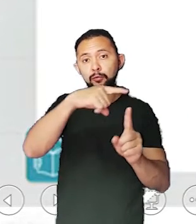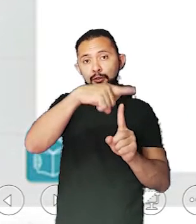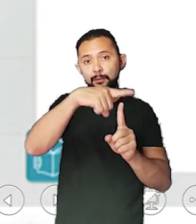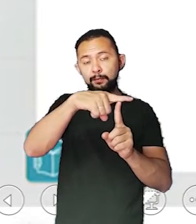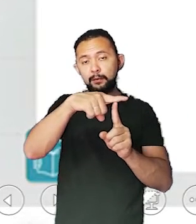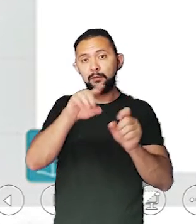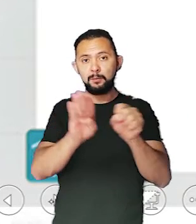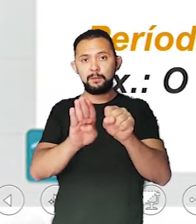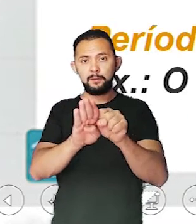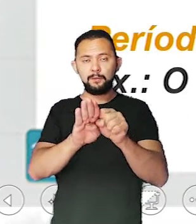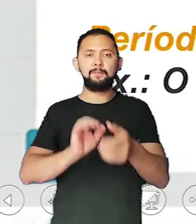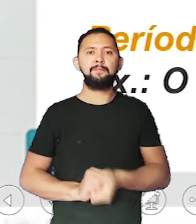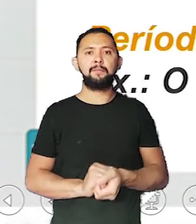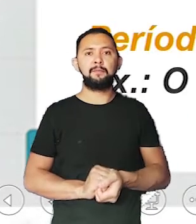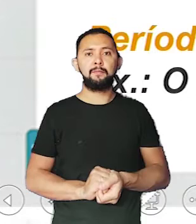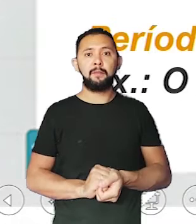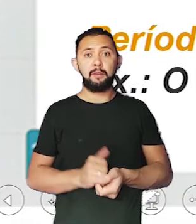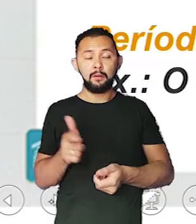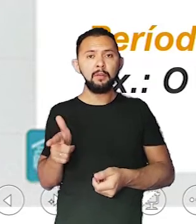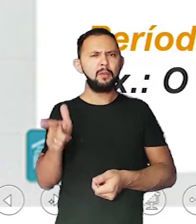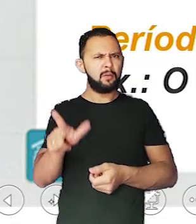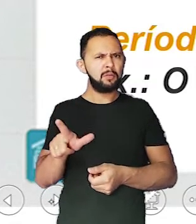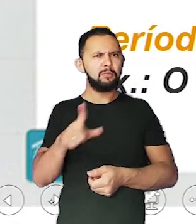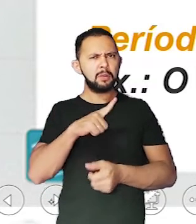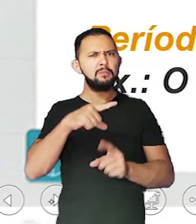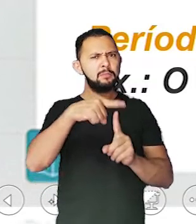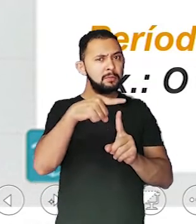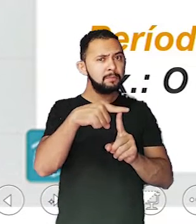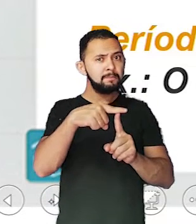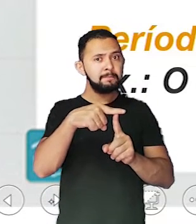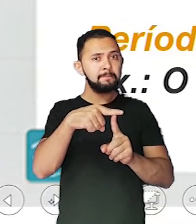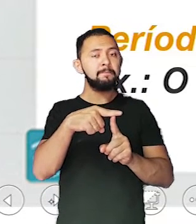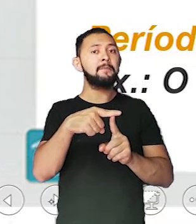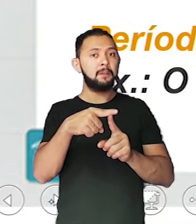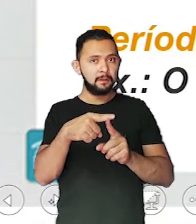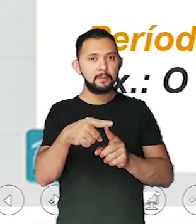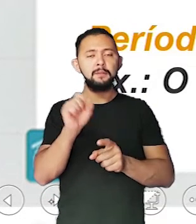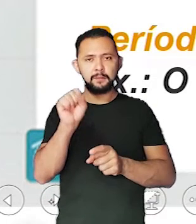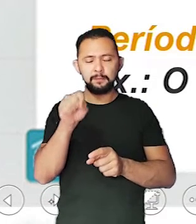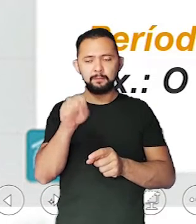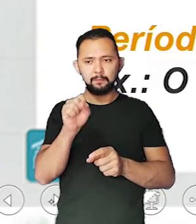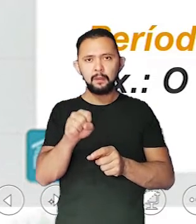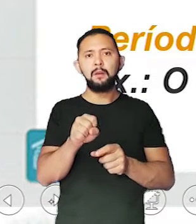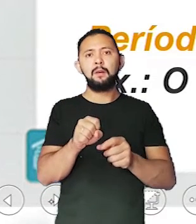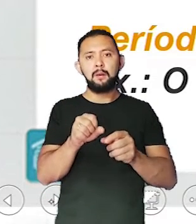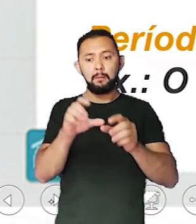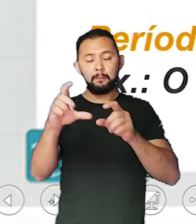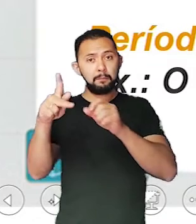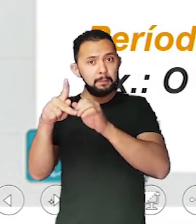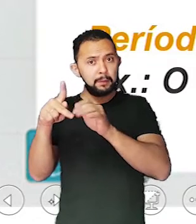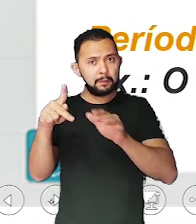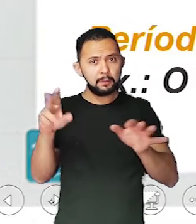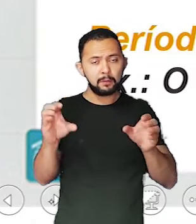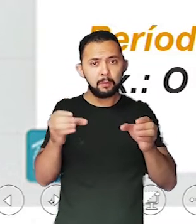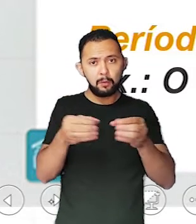certo? E tem outro, professor? Tem um período composto por subordinação adjetivas, que também vocês